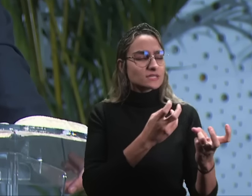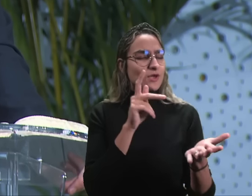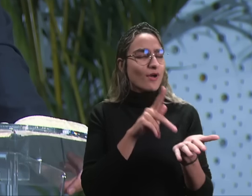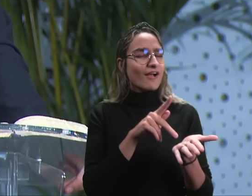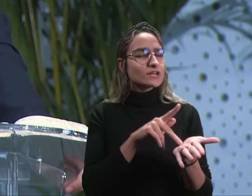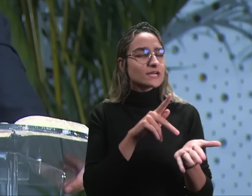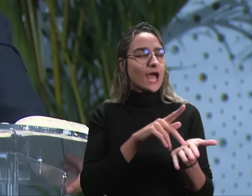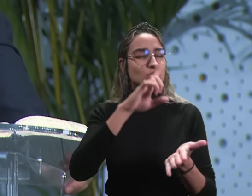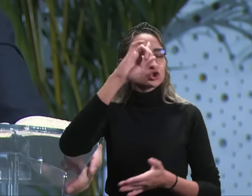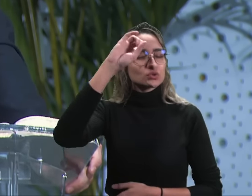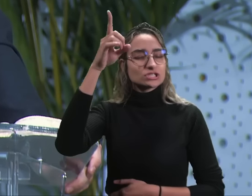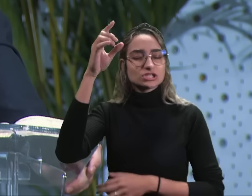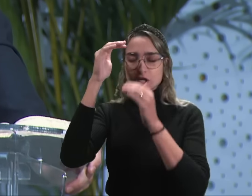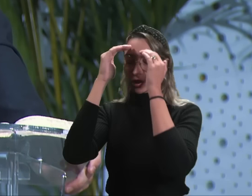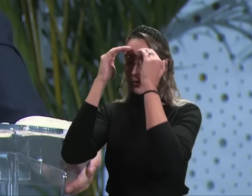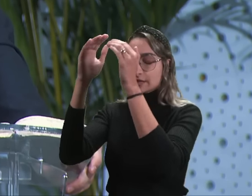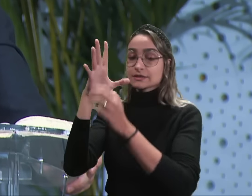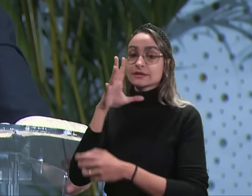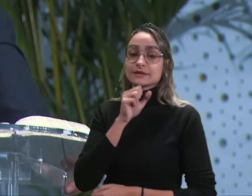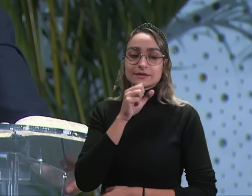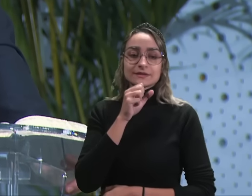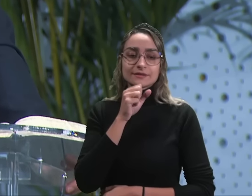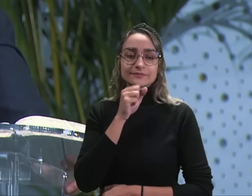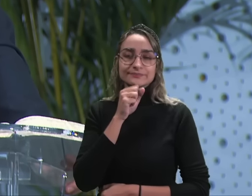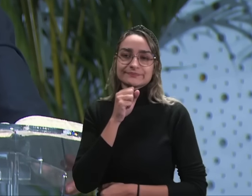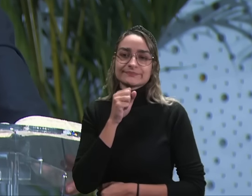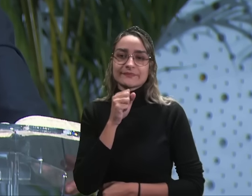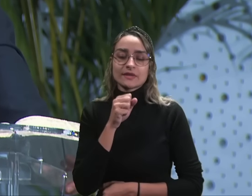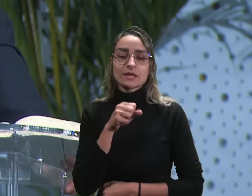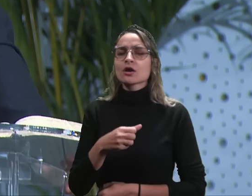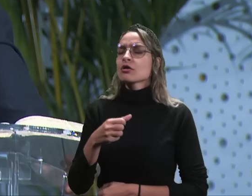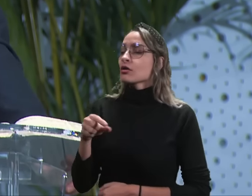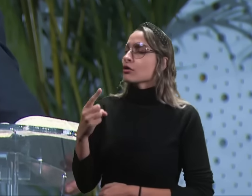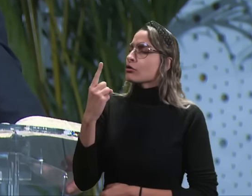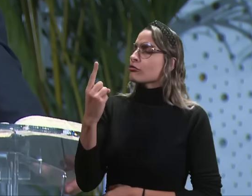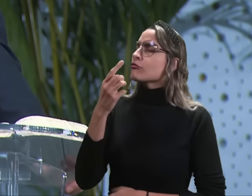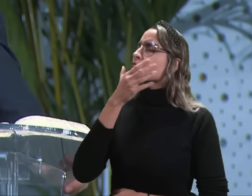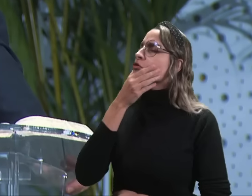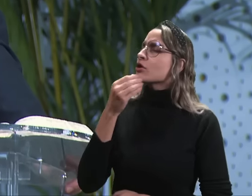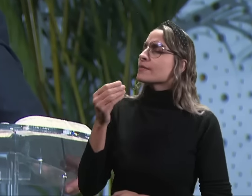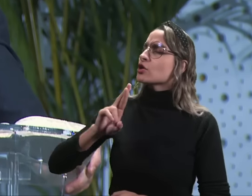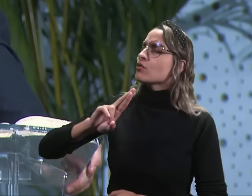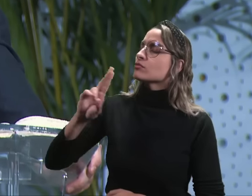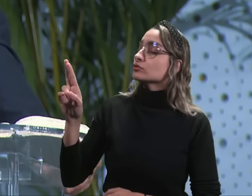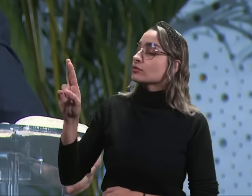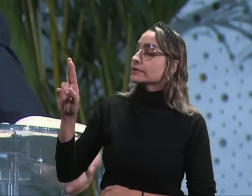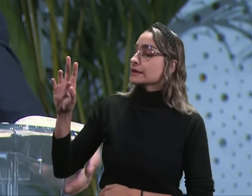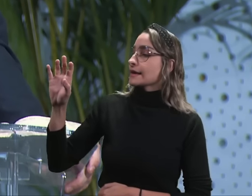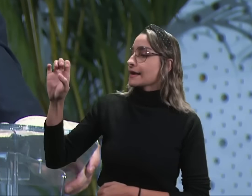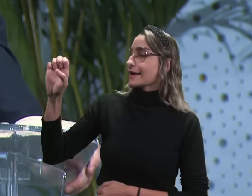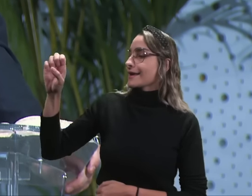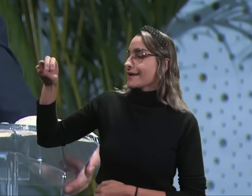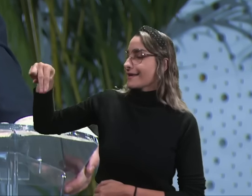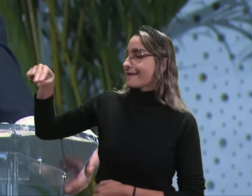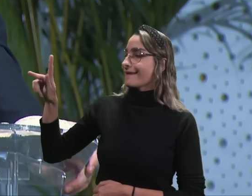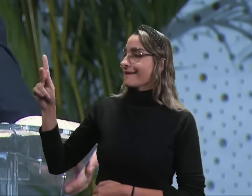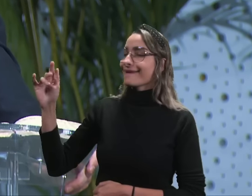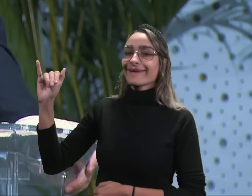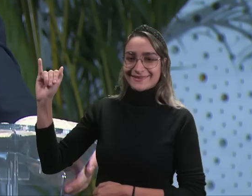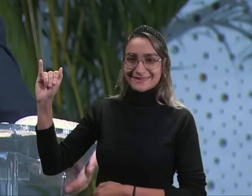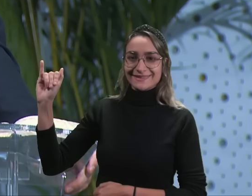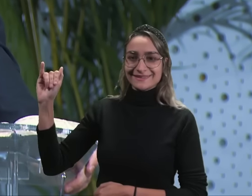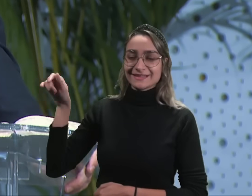preb ele escreveu o primeiro artigo sobre o sábado em 13 de que foi publicado ele escreveu